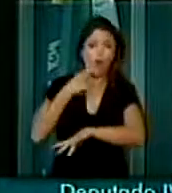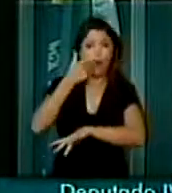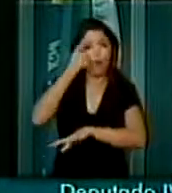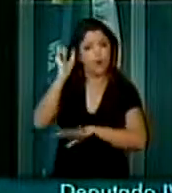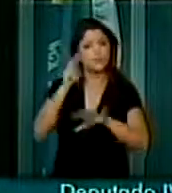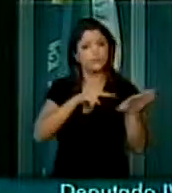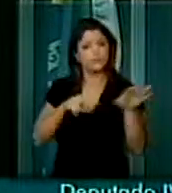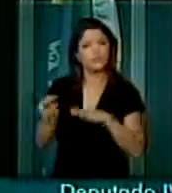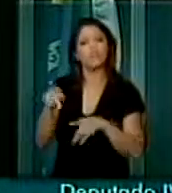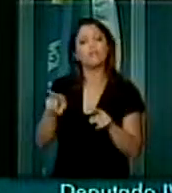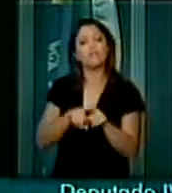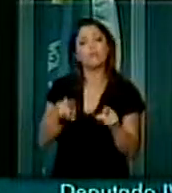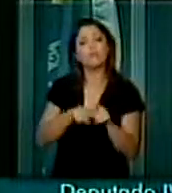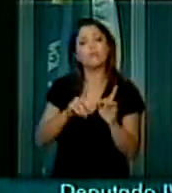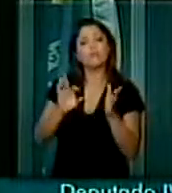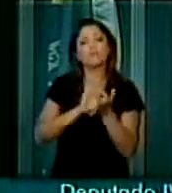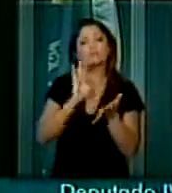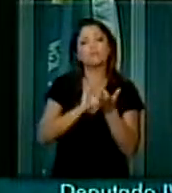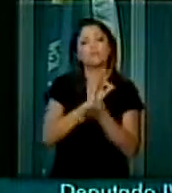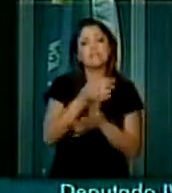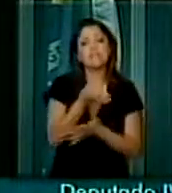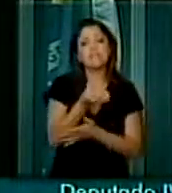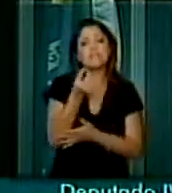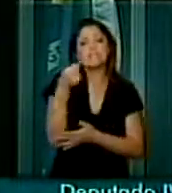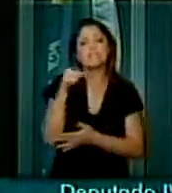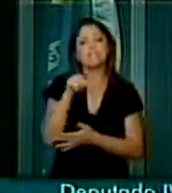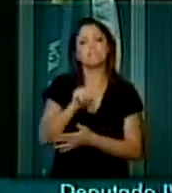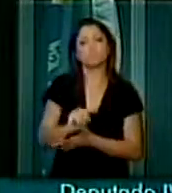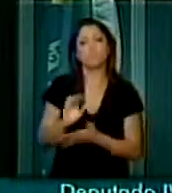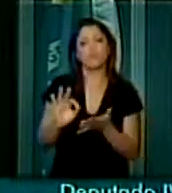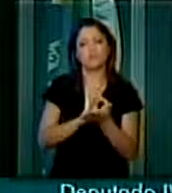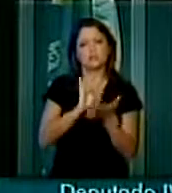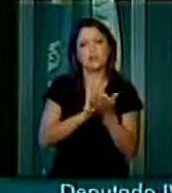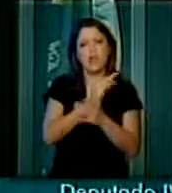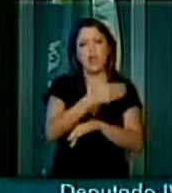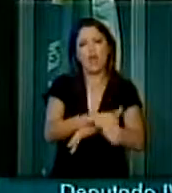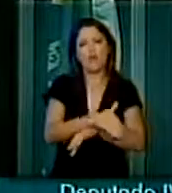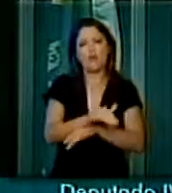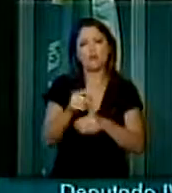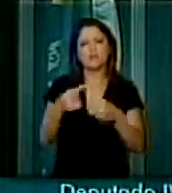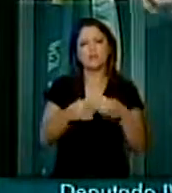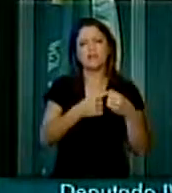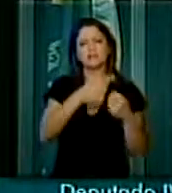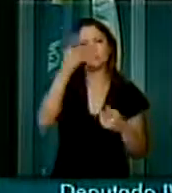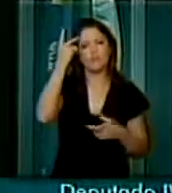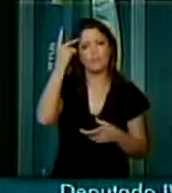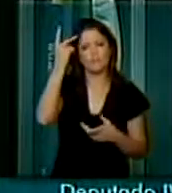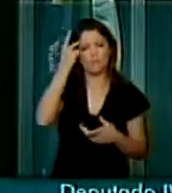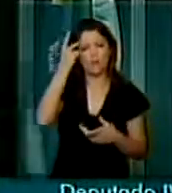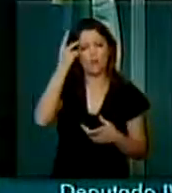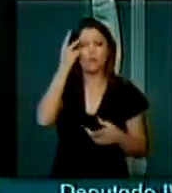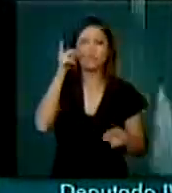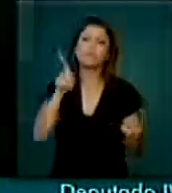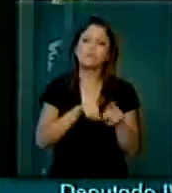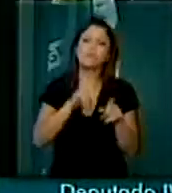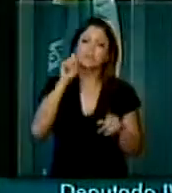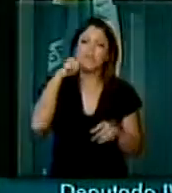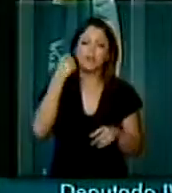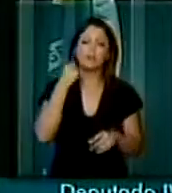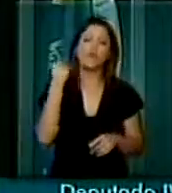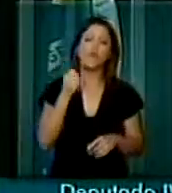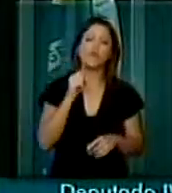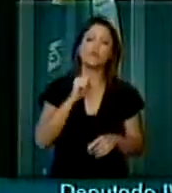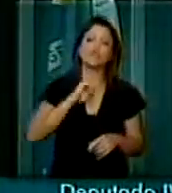semana, colhemos 6 mil assinaturas nas ruas da cidade de São Paulo e o nosso senador José